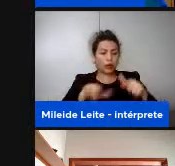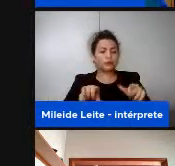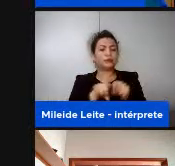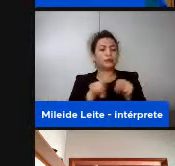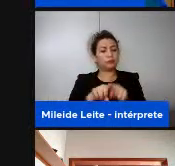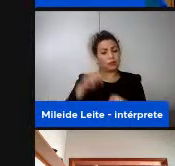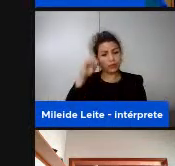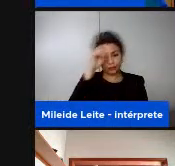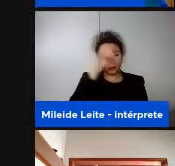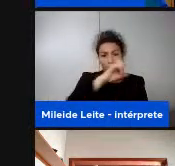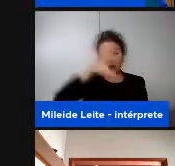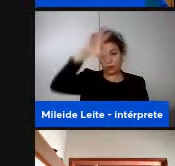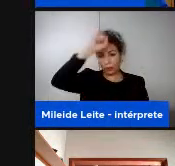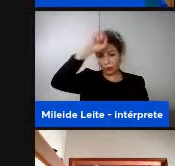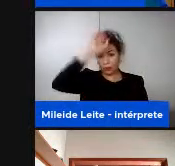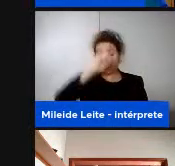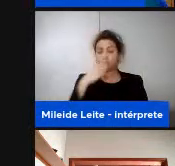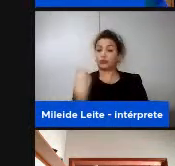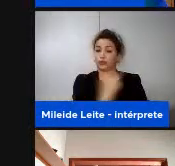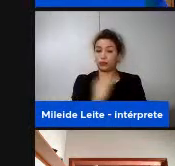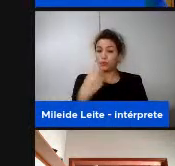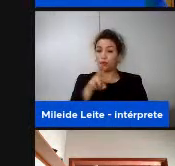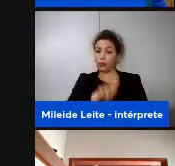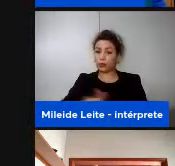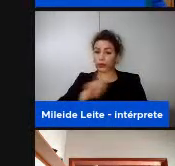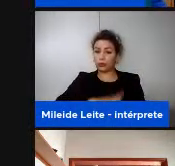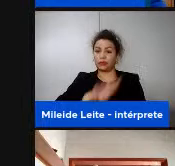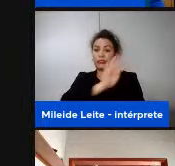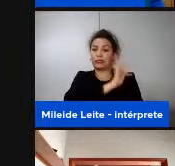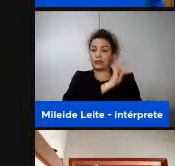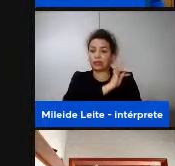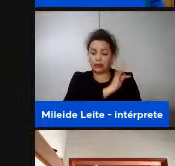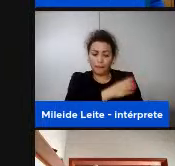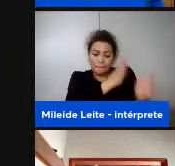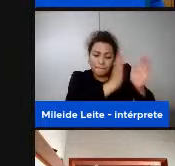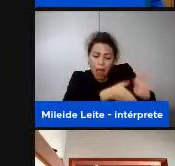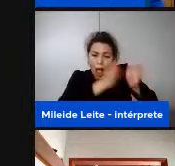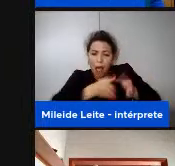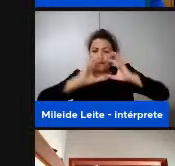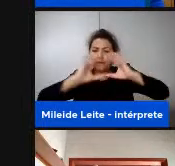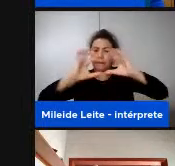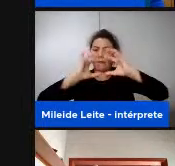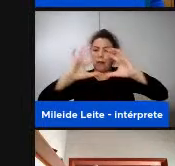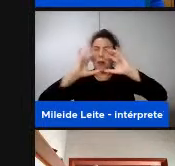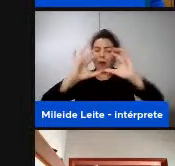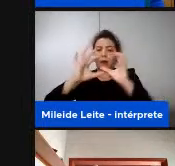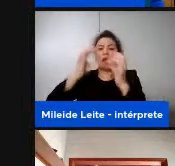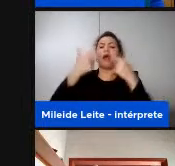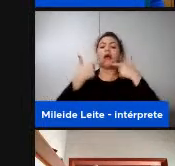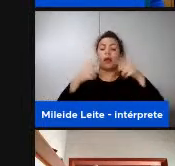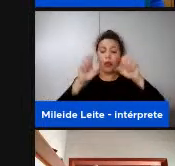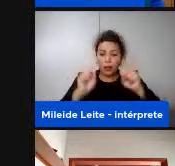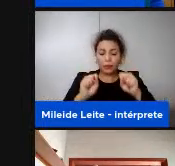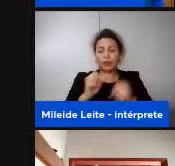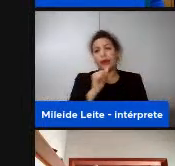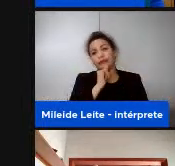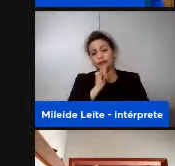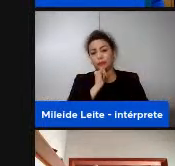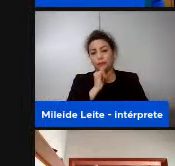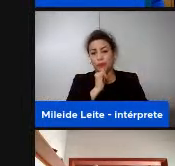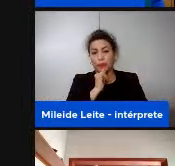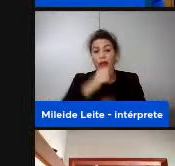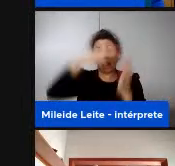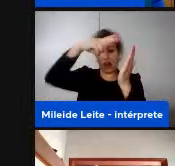de aprendizagem, estamos usando também as técnicas de processamento linguístico habituais, né? Como, por exemplo, a